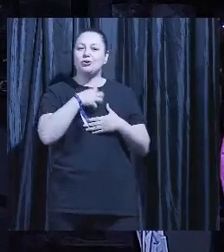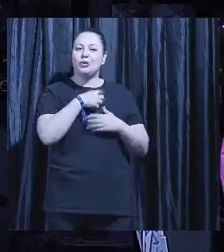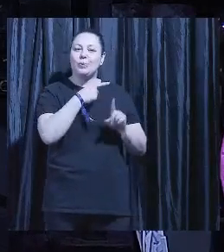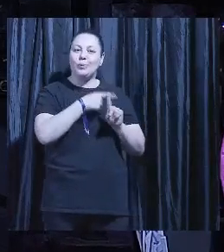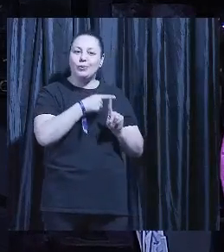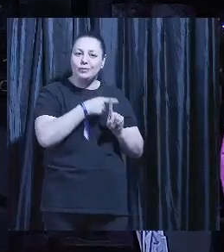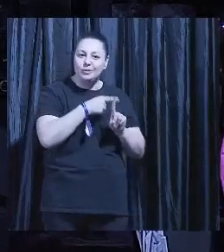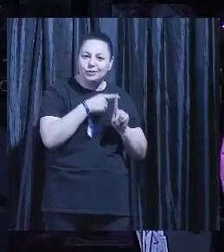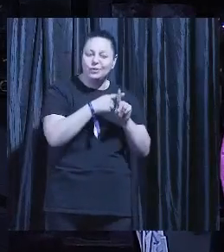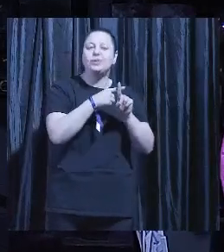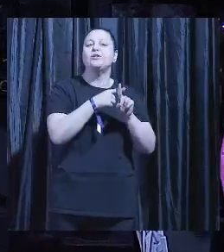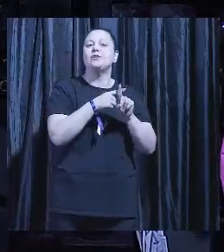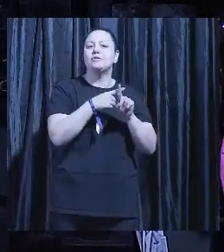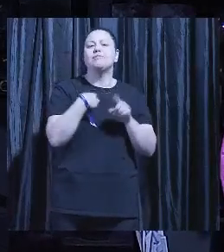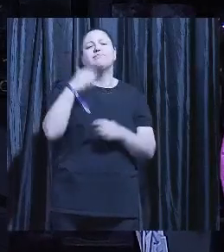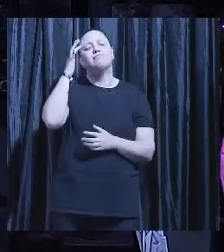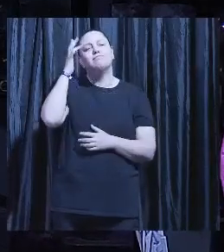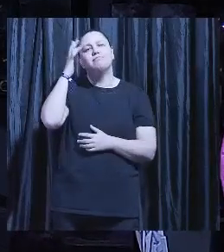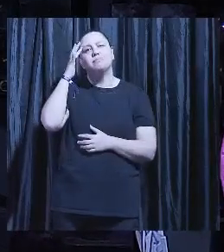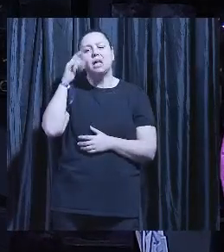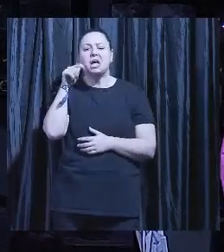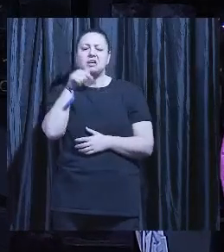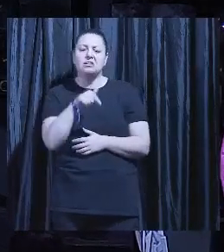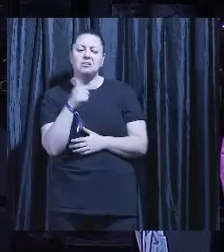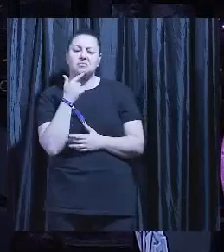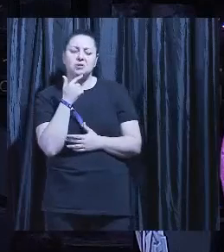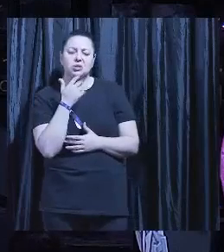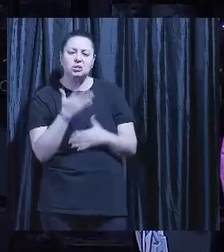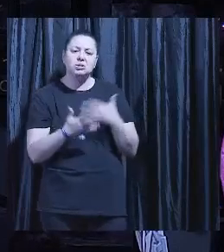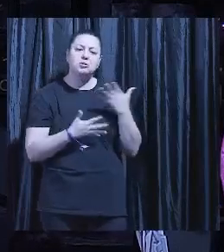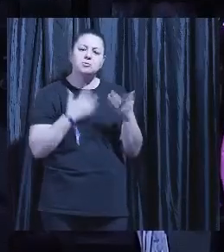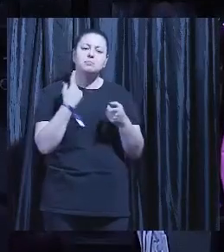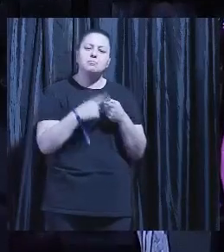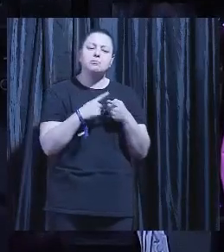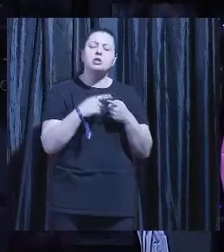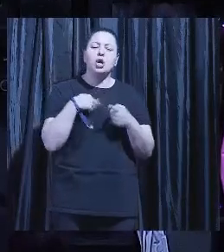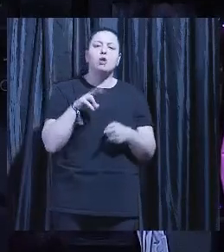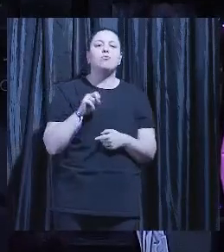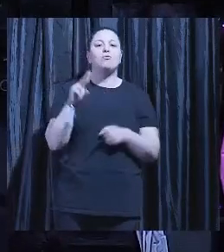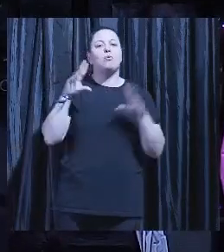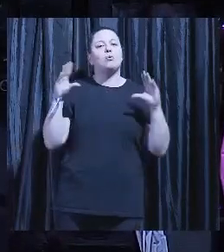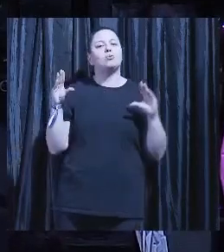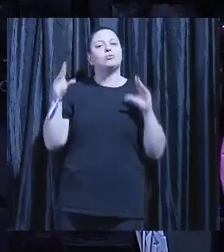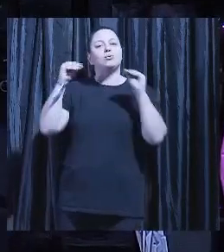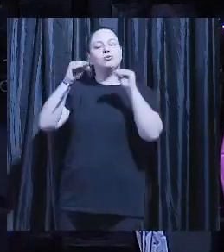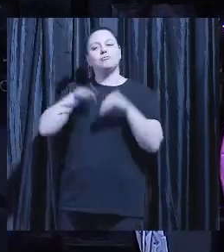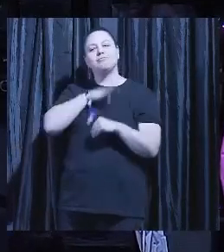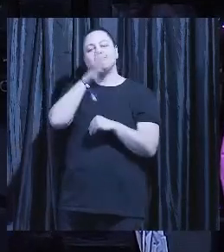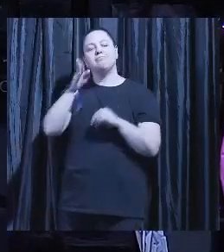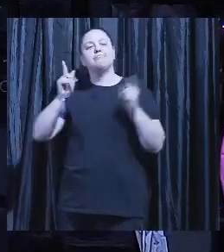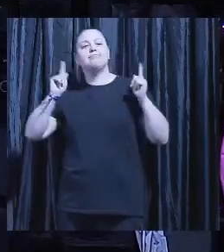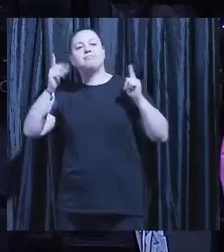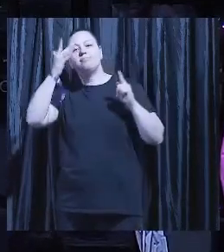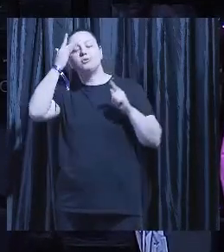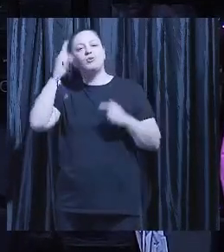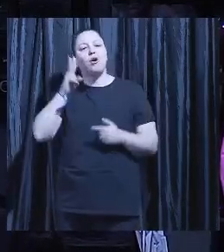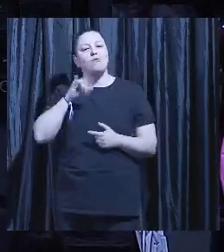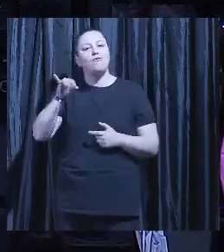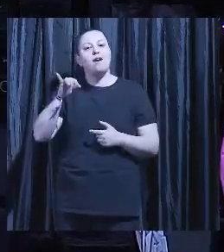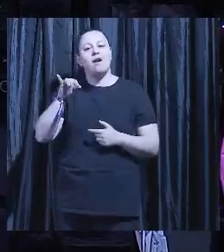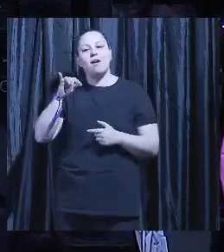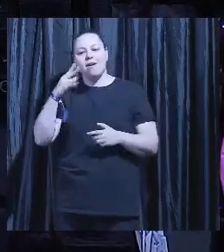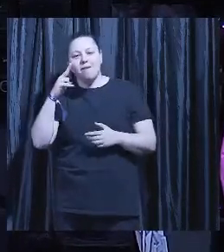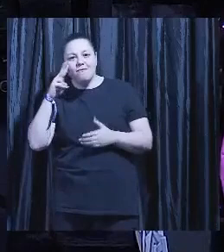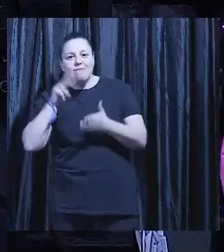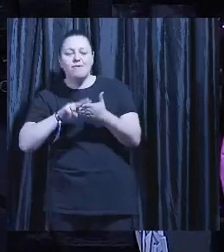Então eu falei, talvez não tenha dado certo aquilo, porque eu vou encontrar alguém nessa festa e essa pessoa vai pegar meu